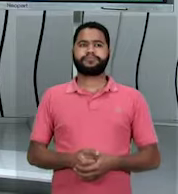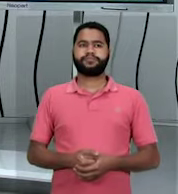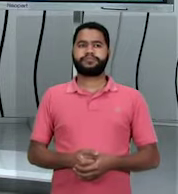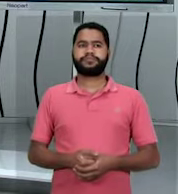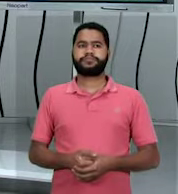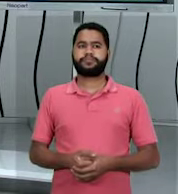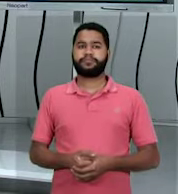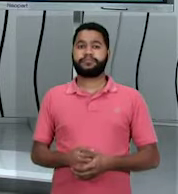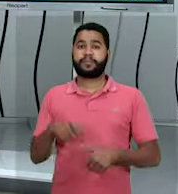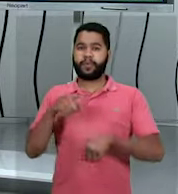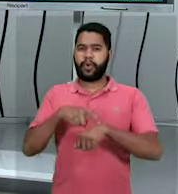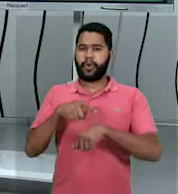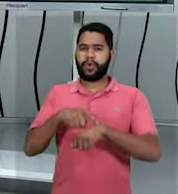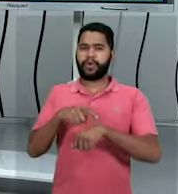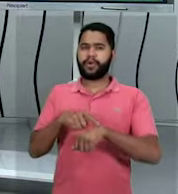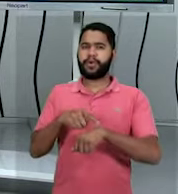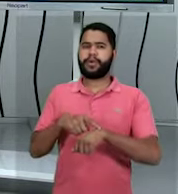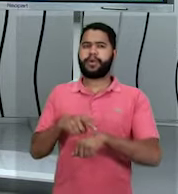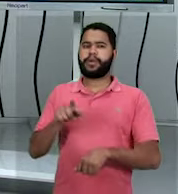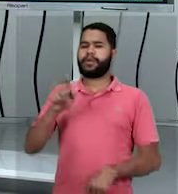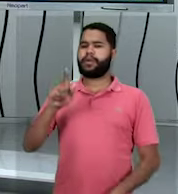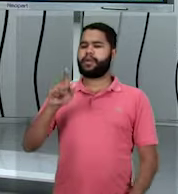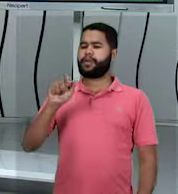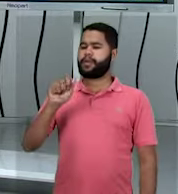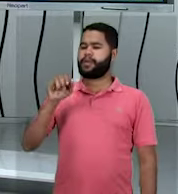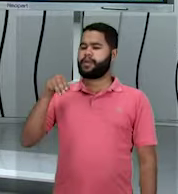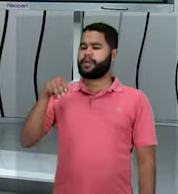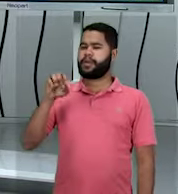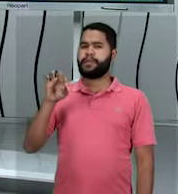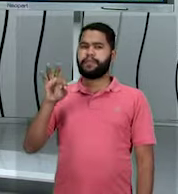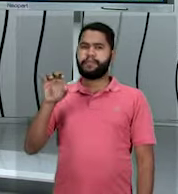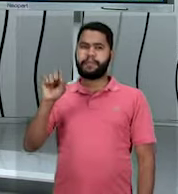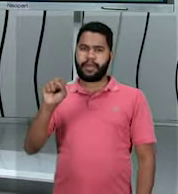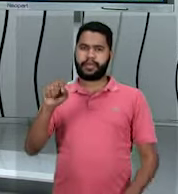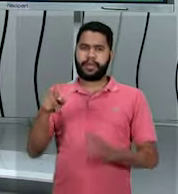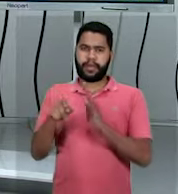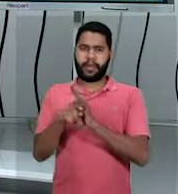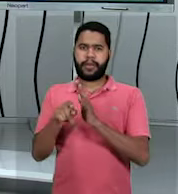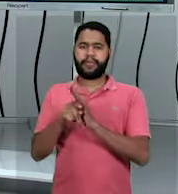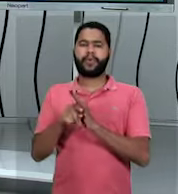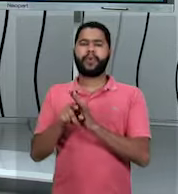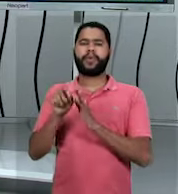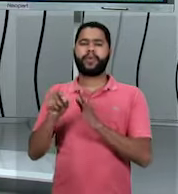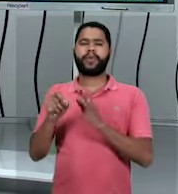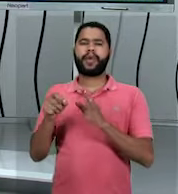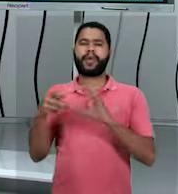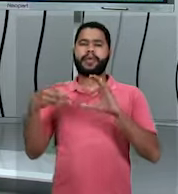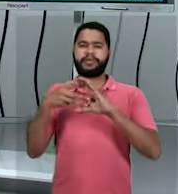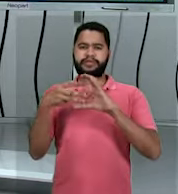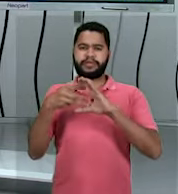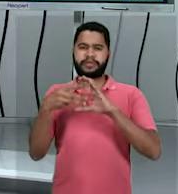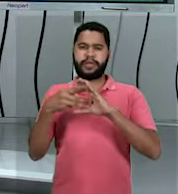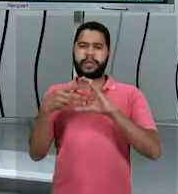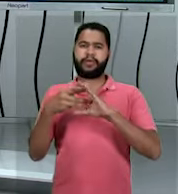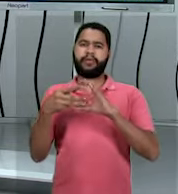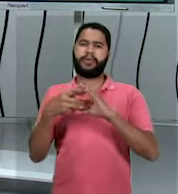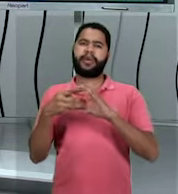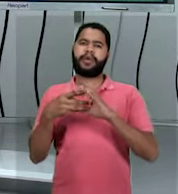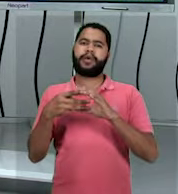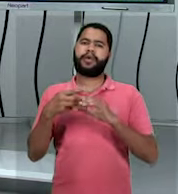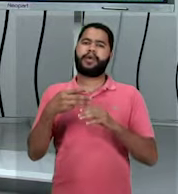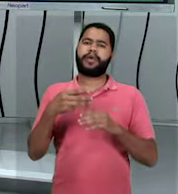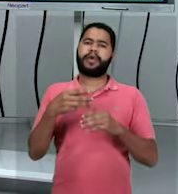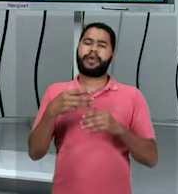eu vou formar os gametas, vamos só fazer aqui mais grosso para a gente compreender melhor.